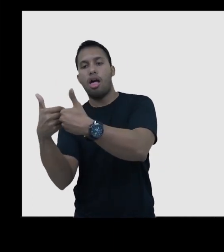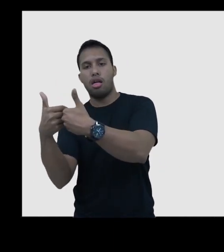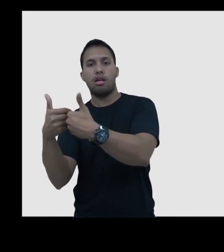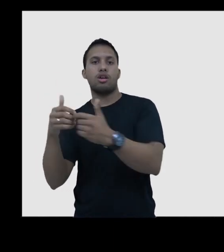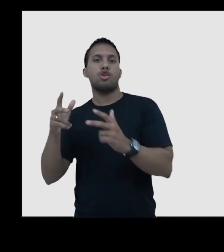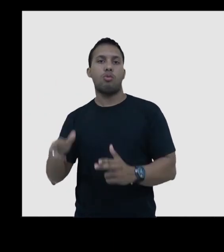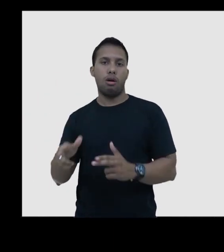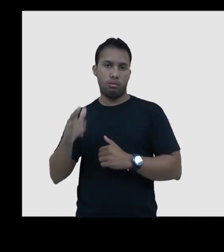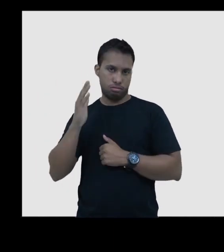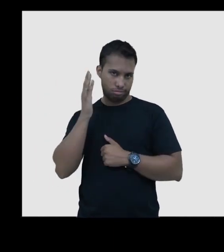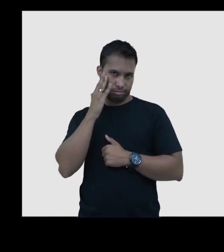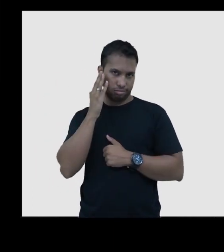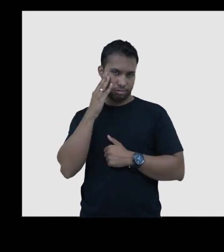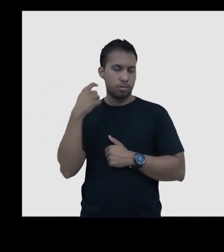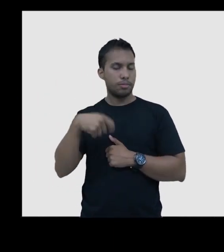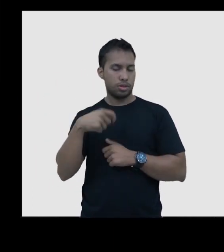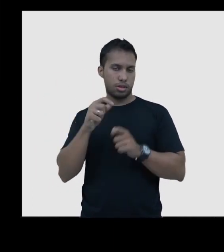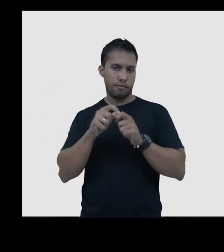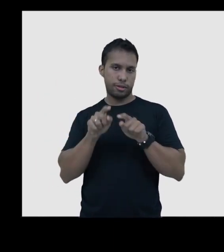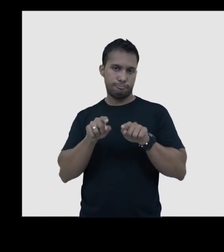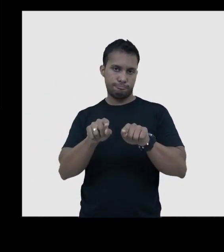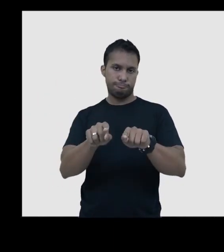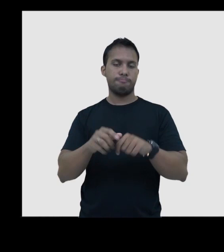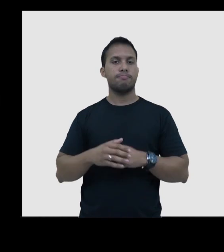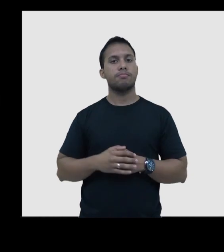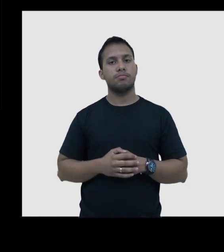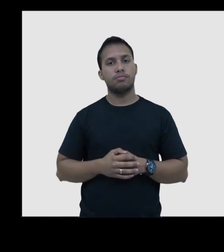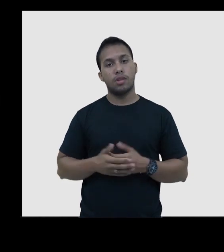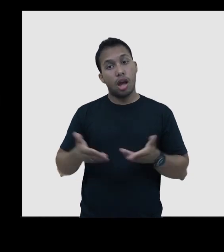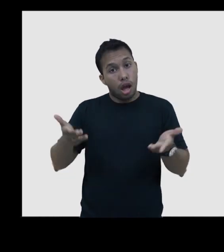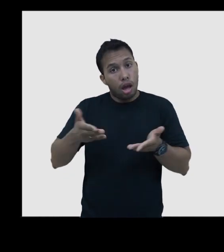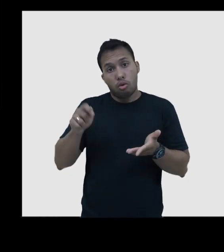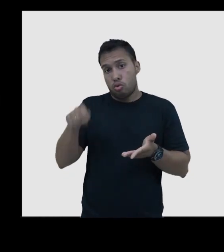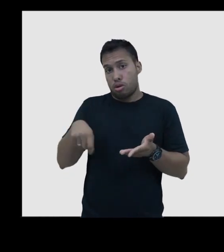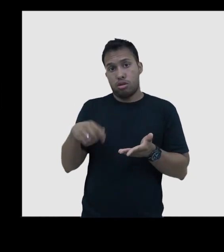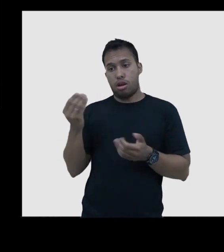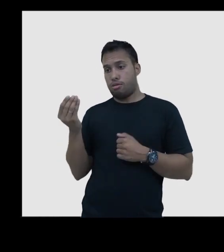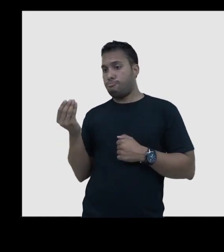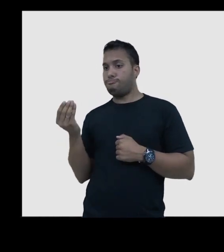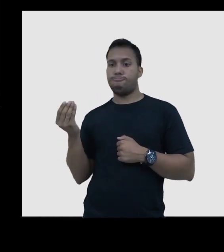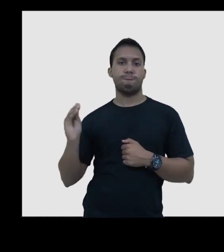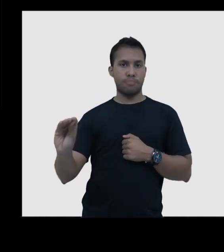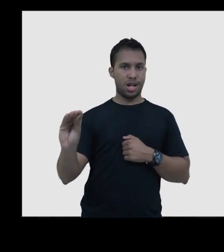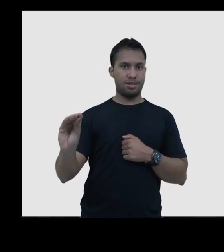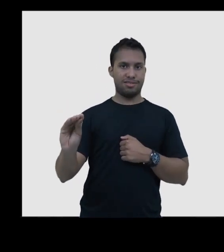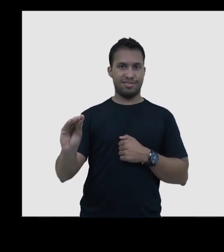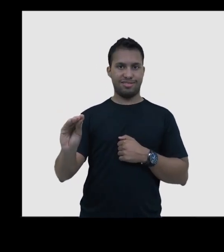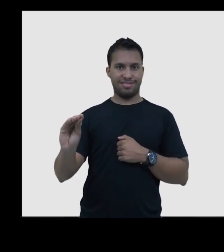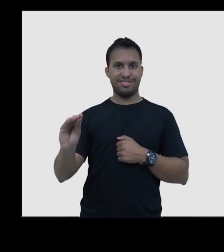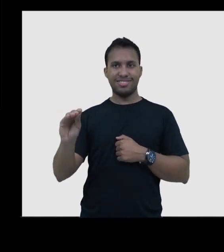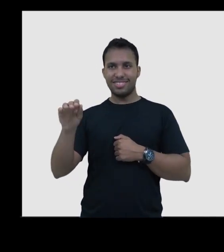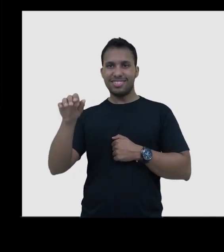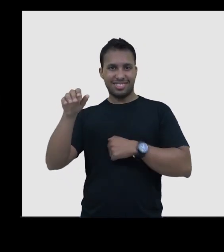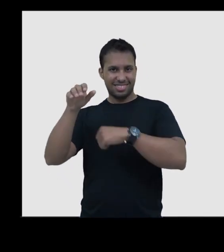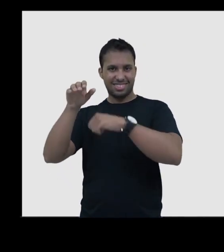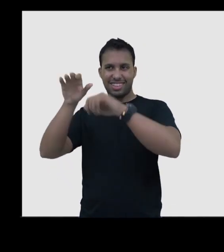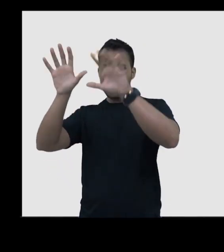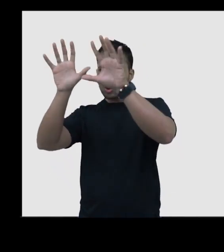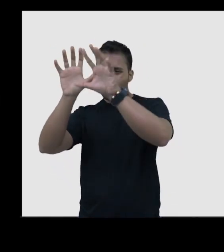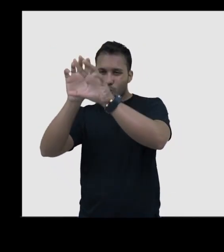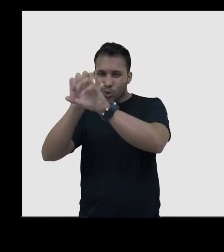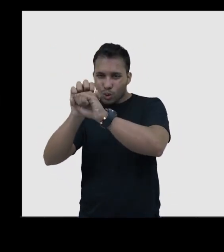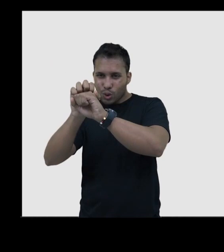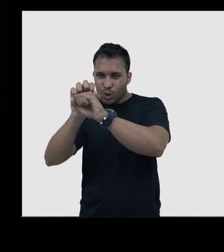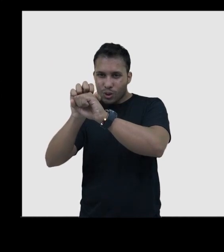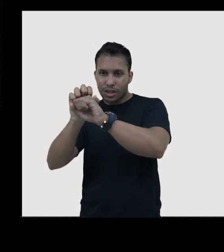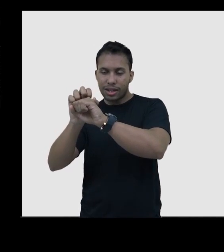deixei um pouco mais lenta, para que terminassem juntos. Agora eu já posso aplicar o efeito aqui, no exato ponto